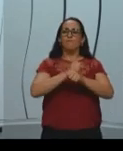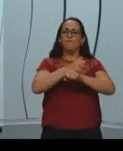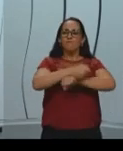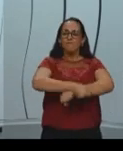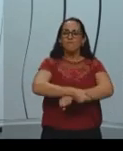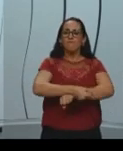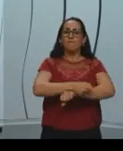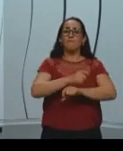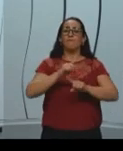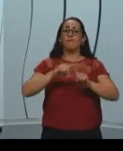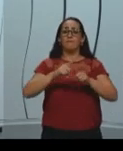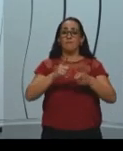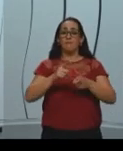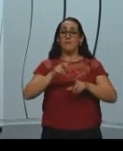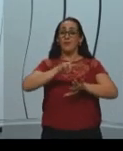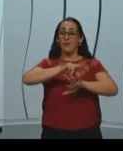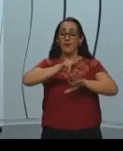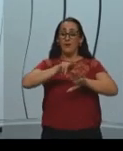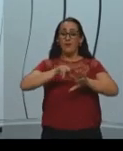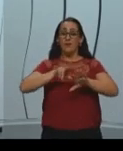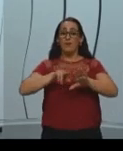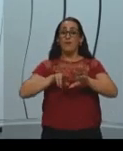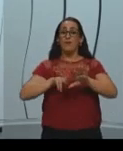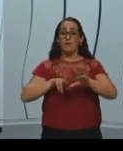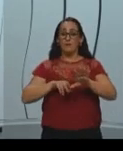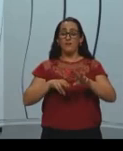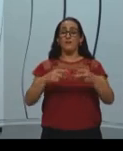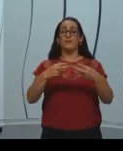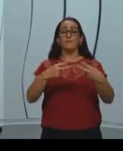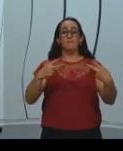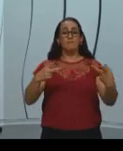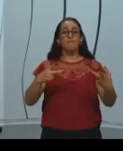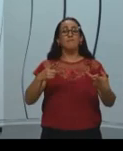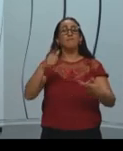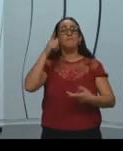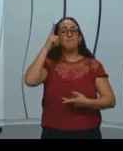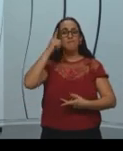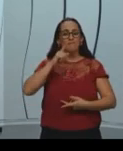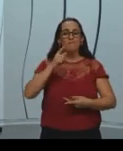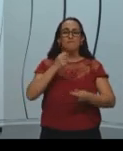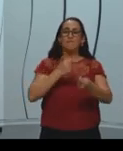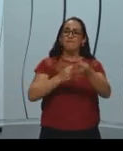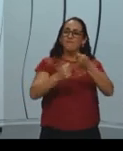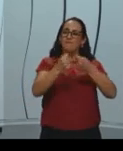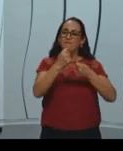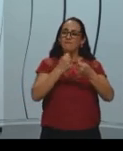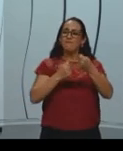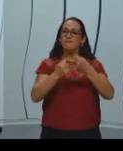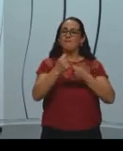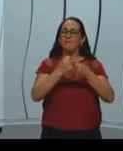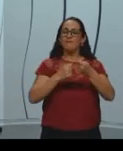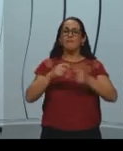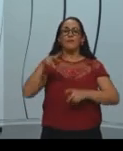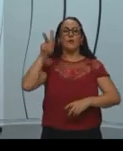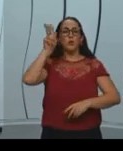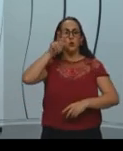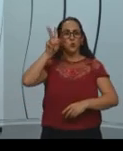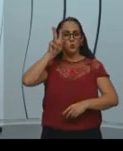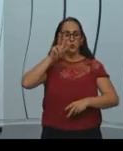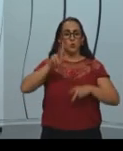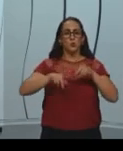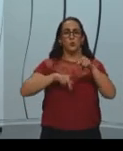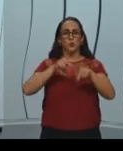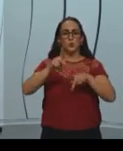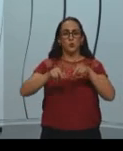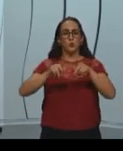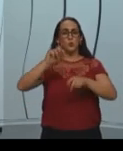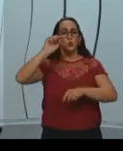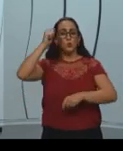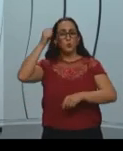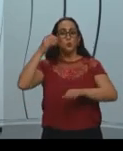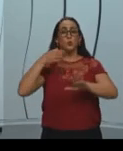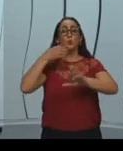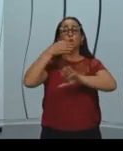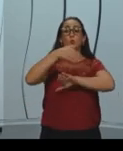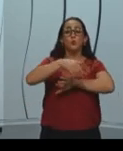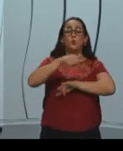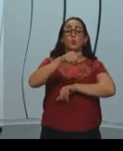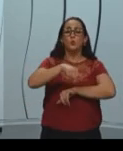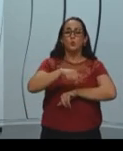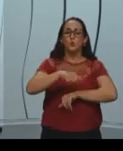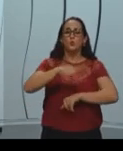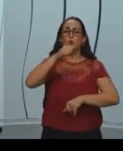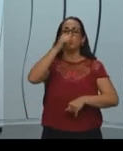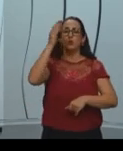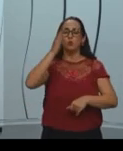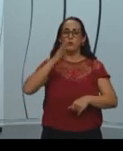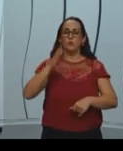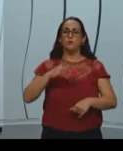muitas ações foram tomadas para que essa história, né, da população que veio da África para fazer o trabalho forçado no Brasil,